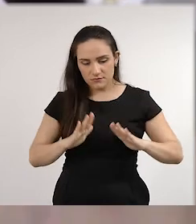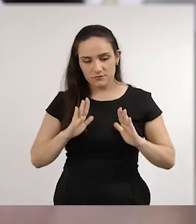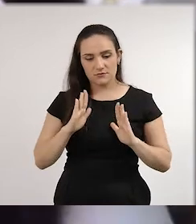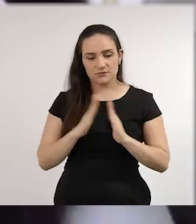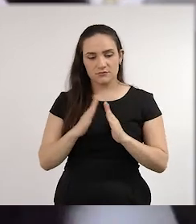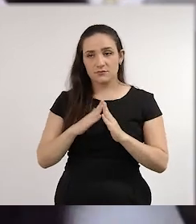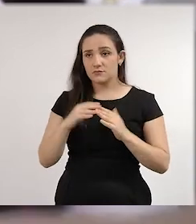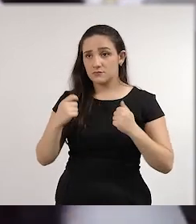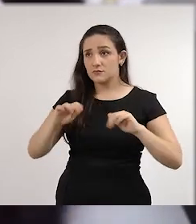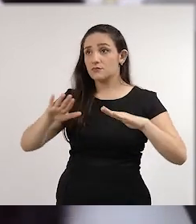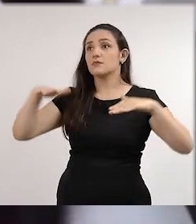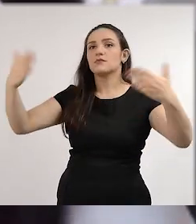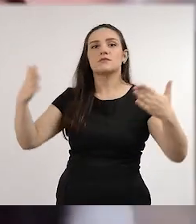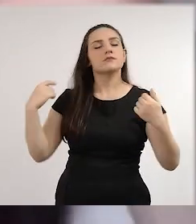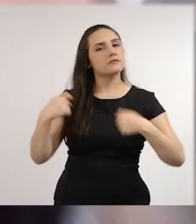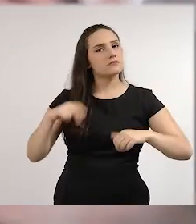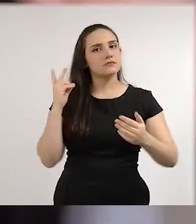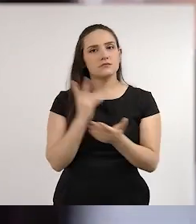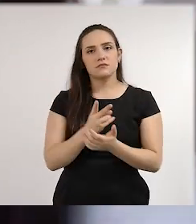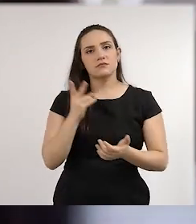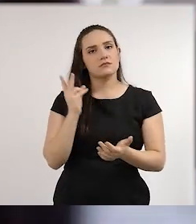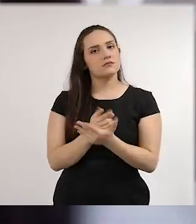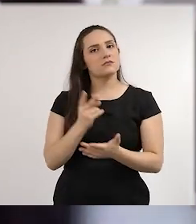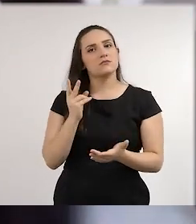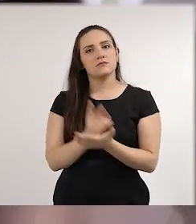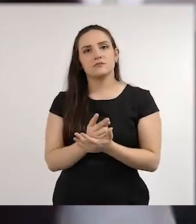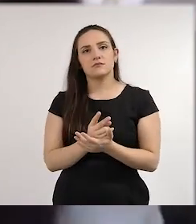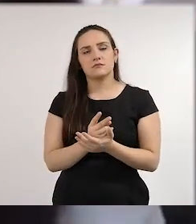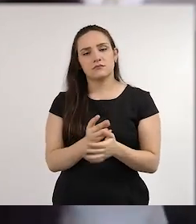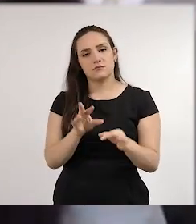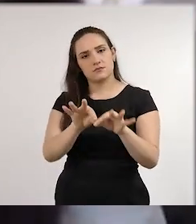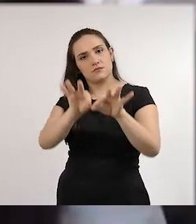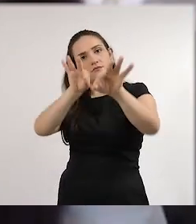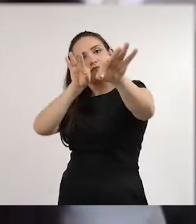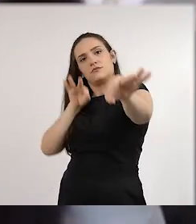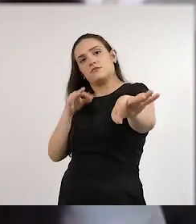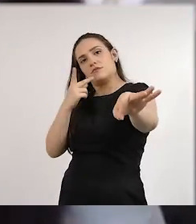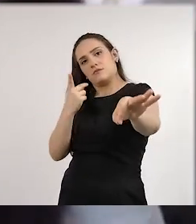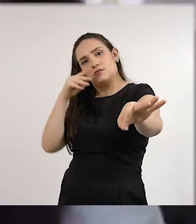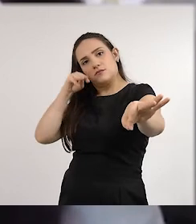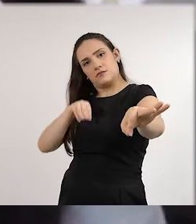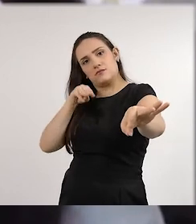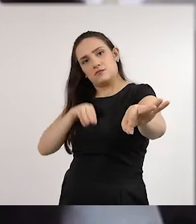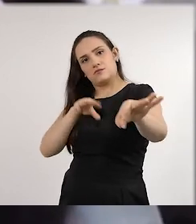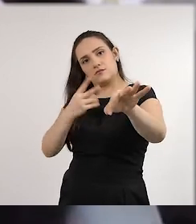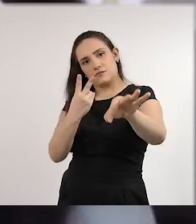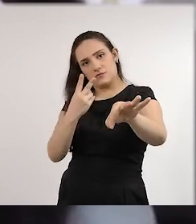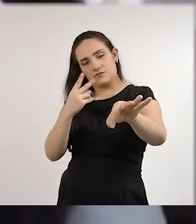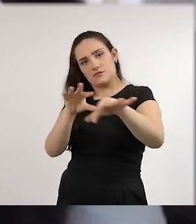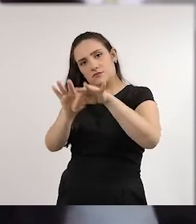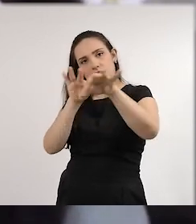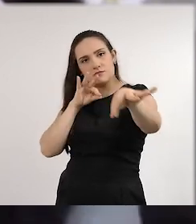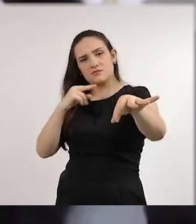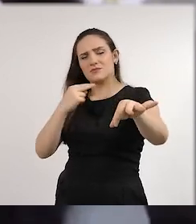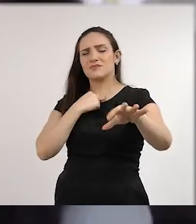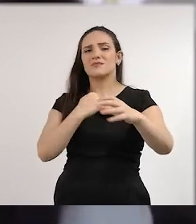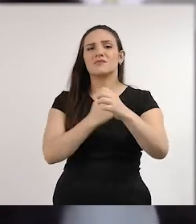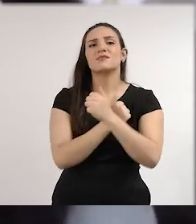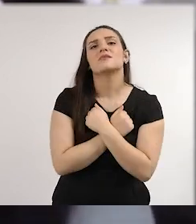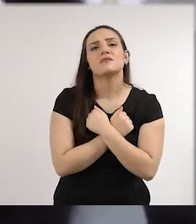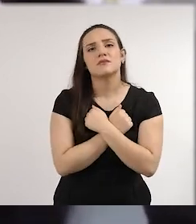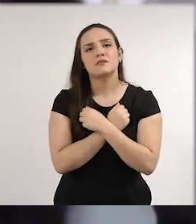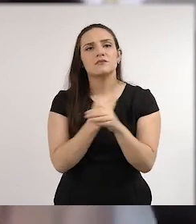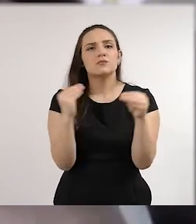ter sempre 2 metros entre uma pessoa e a outra, né? Não abraçar,